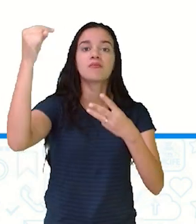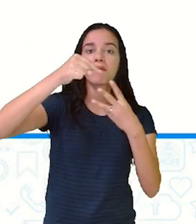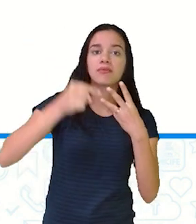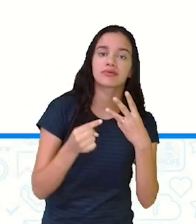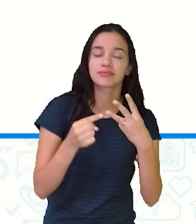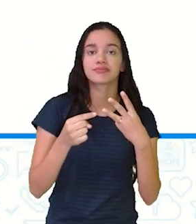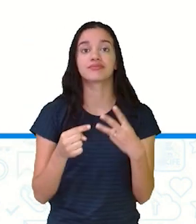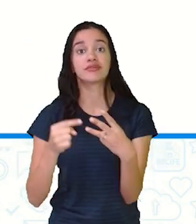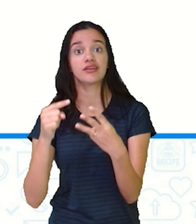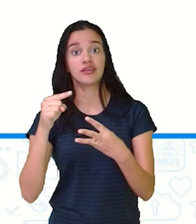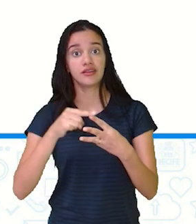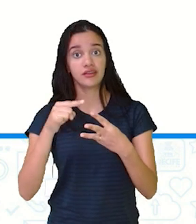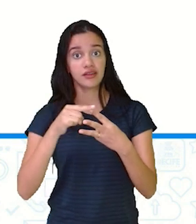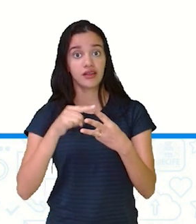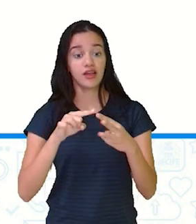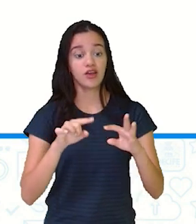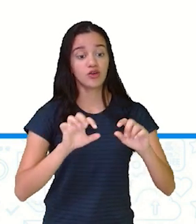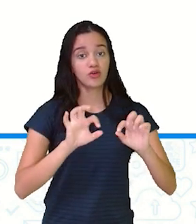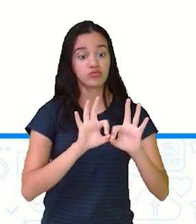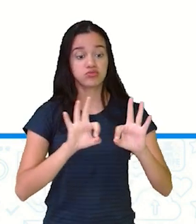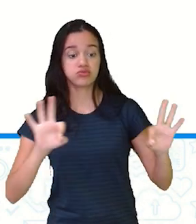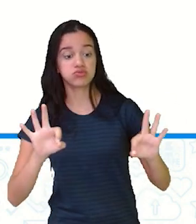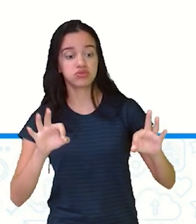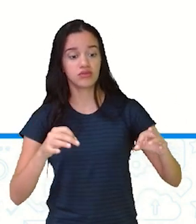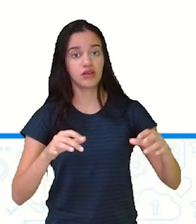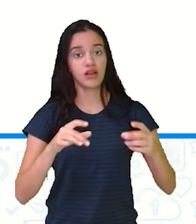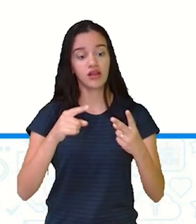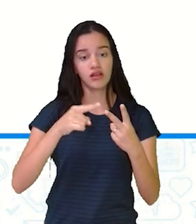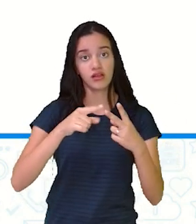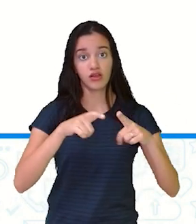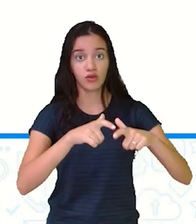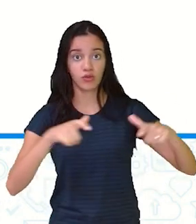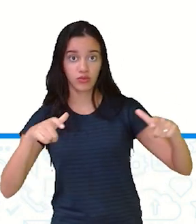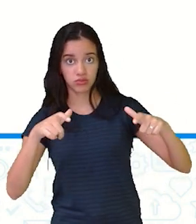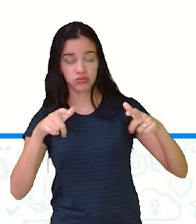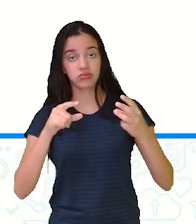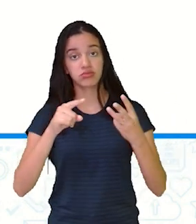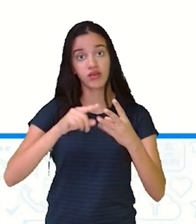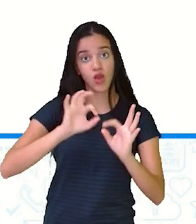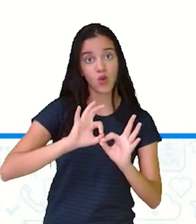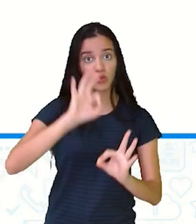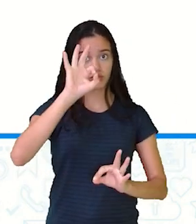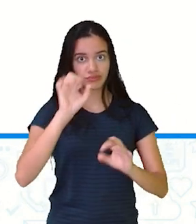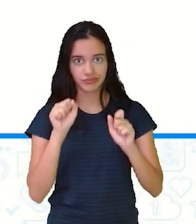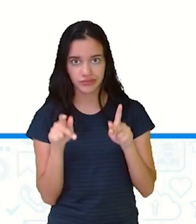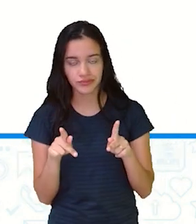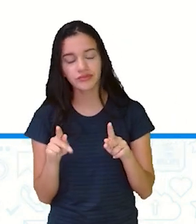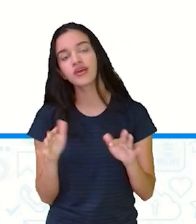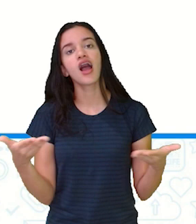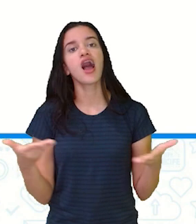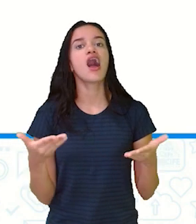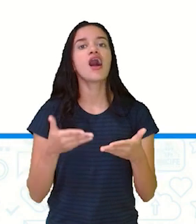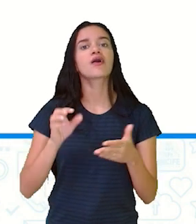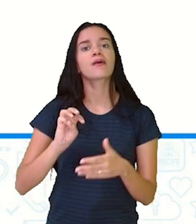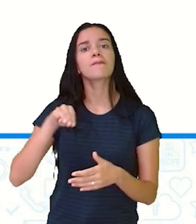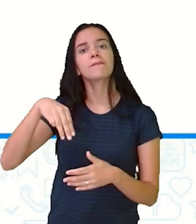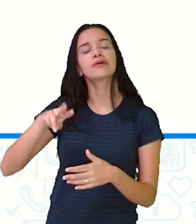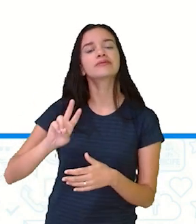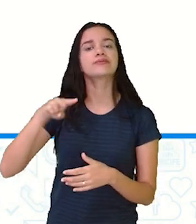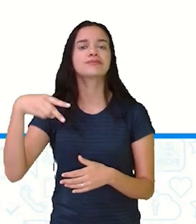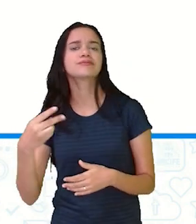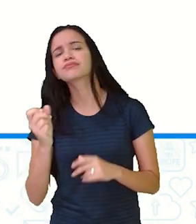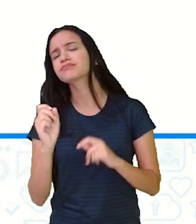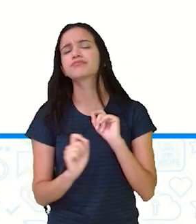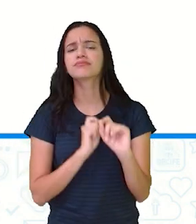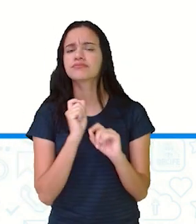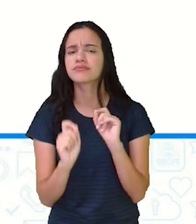comprimento, largura e altura? Isso mesmo, metro ao cubo, beleza? E metro ao quadrado, quando eu falo de metro